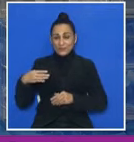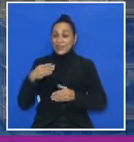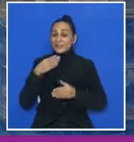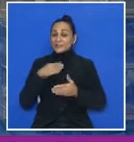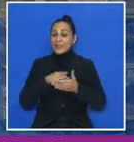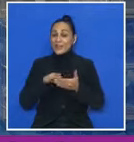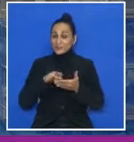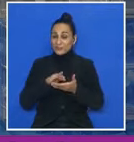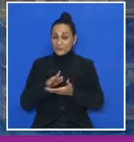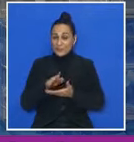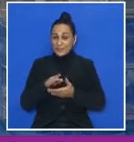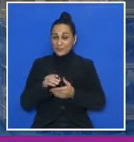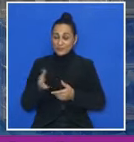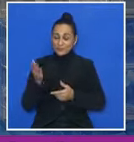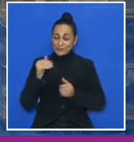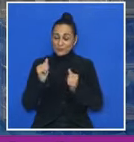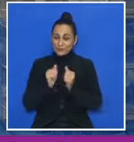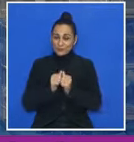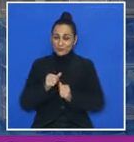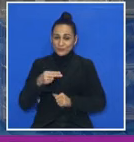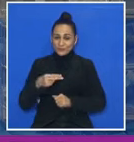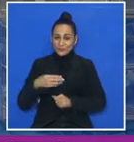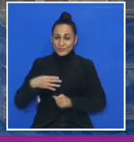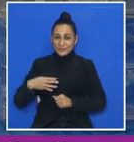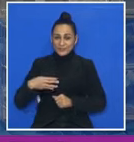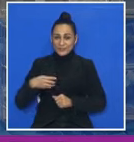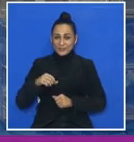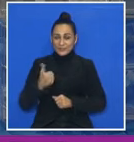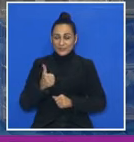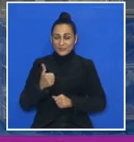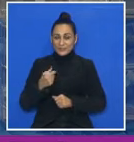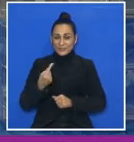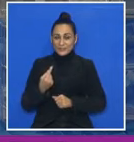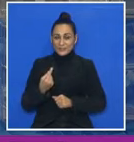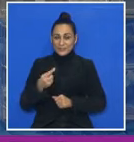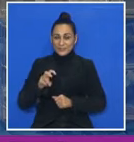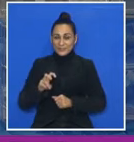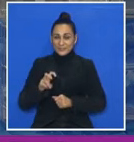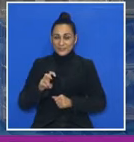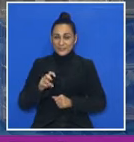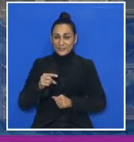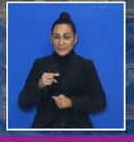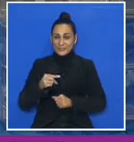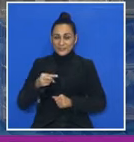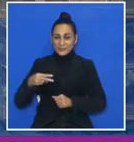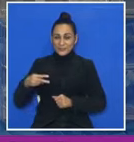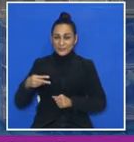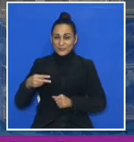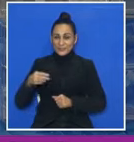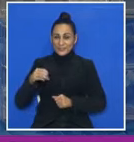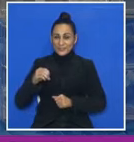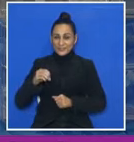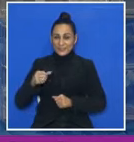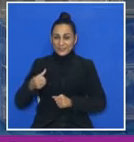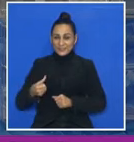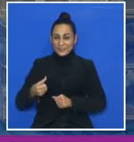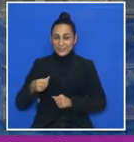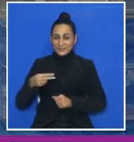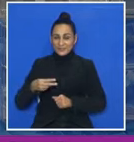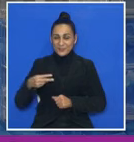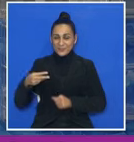2.294 da Loto Fácil. Confira comigo. 24, 11, 15, 12,